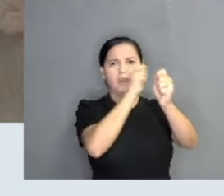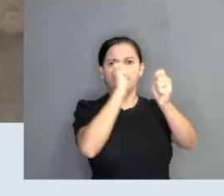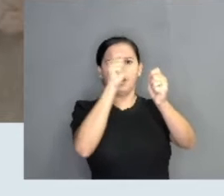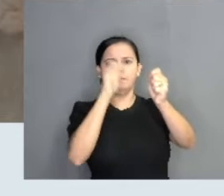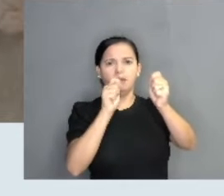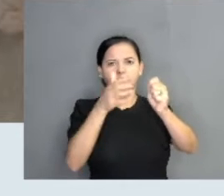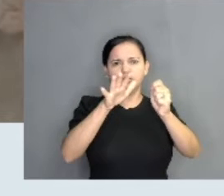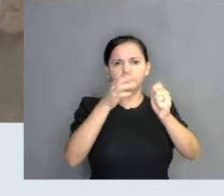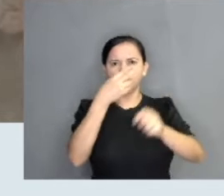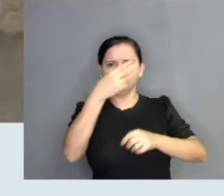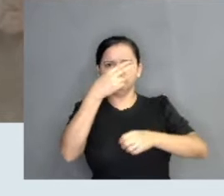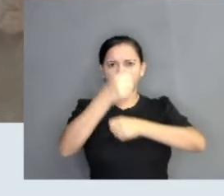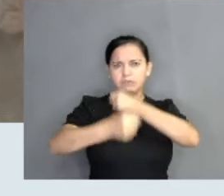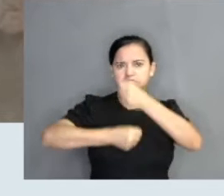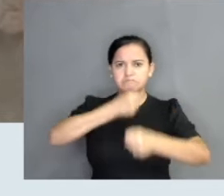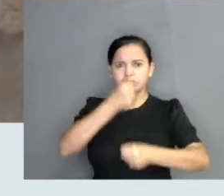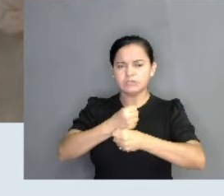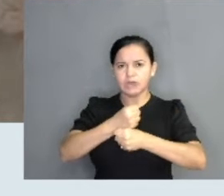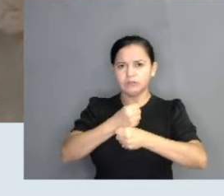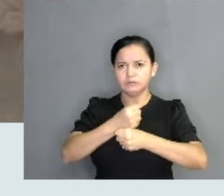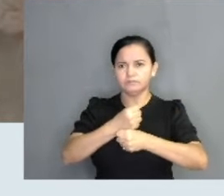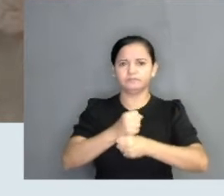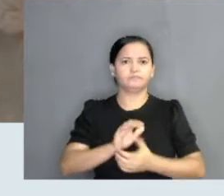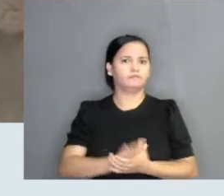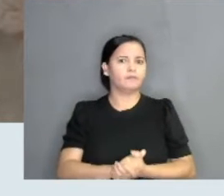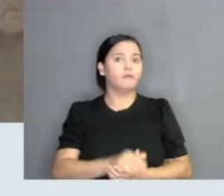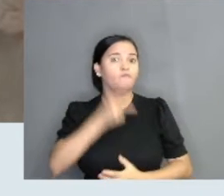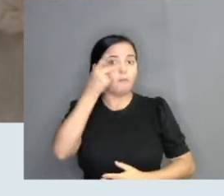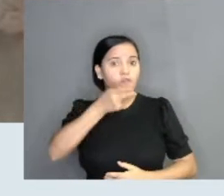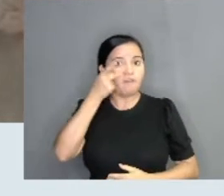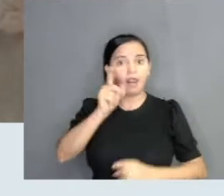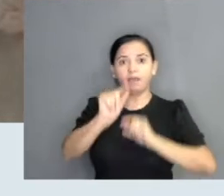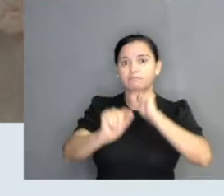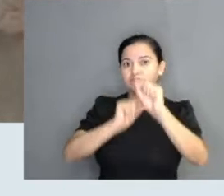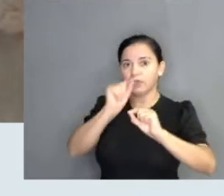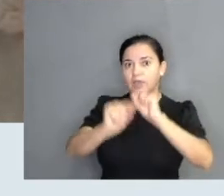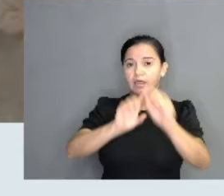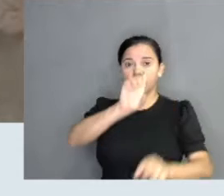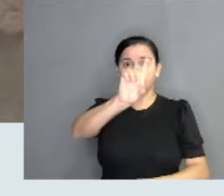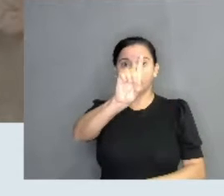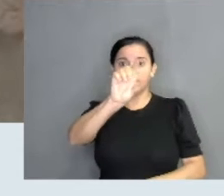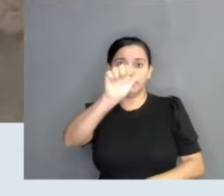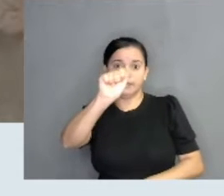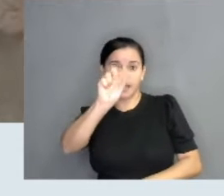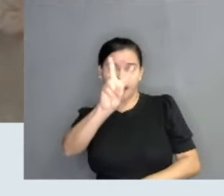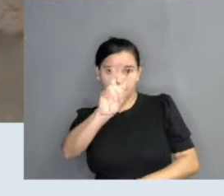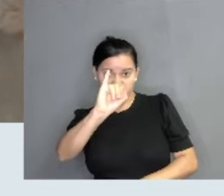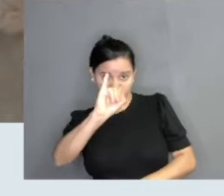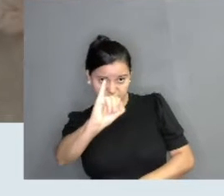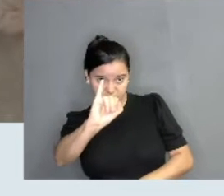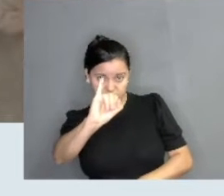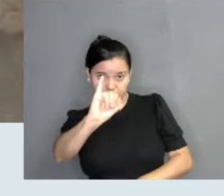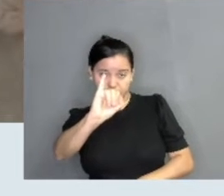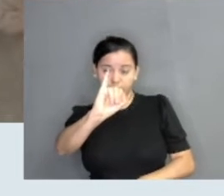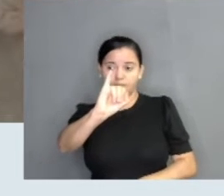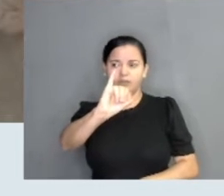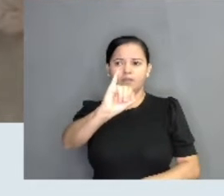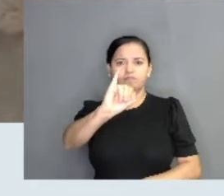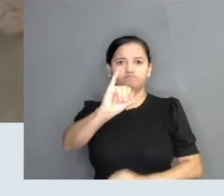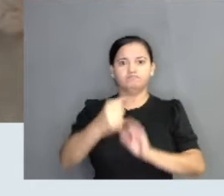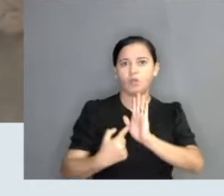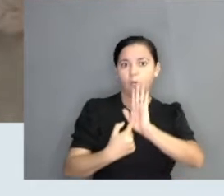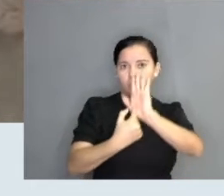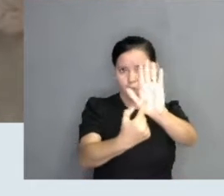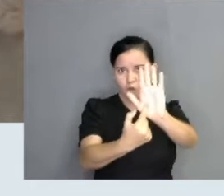Então, vamos falar de Davi, né? Veja o significado, veja algumas